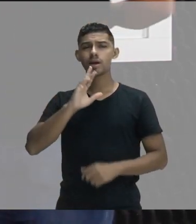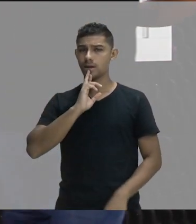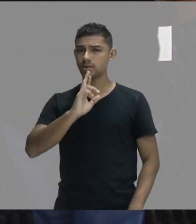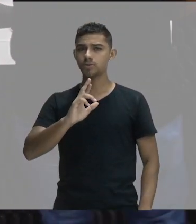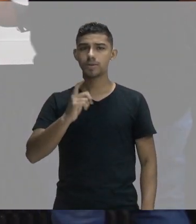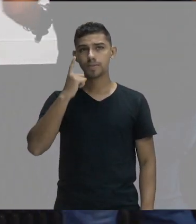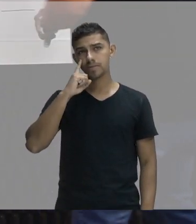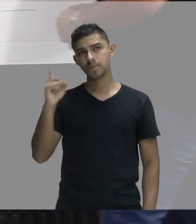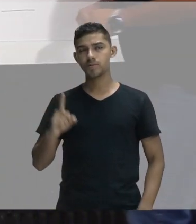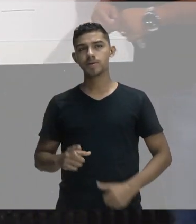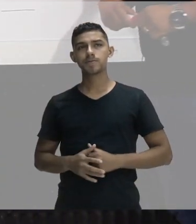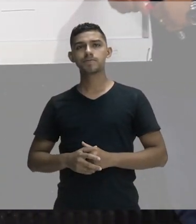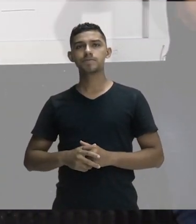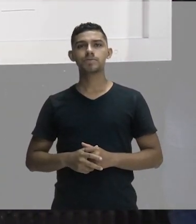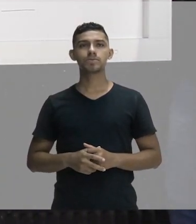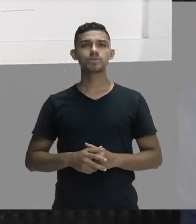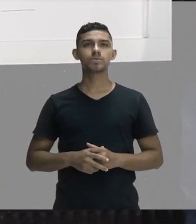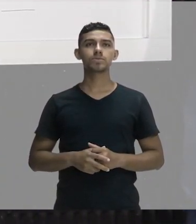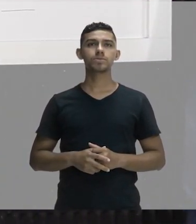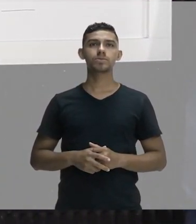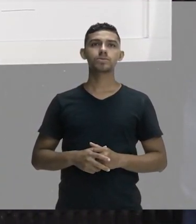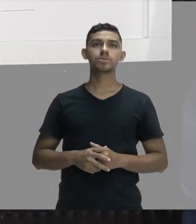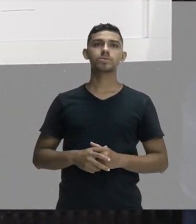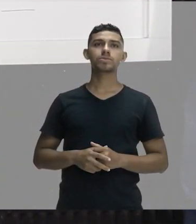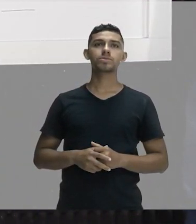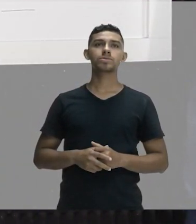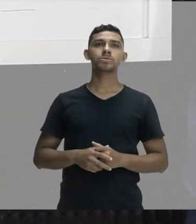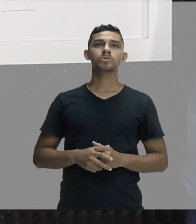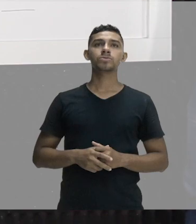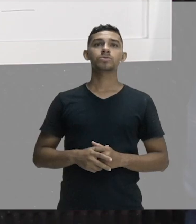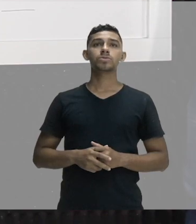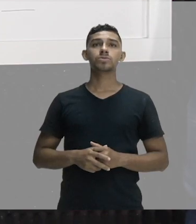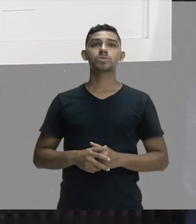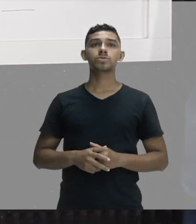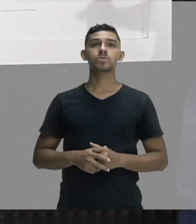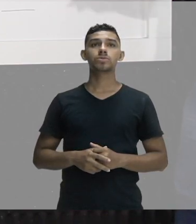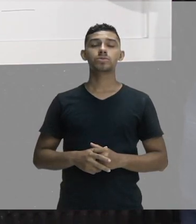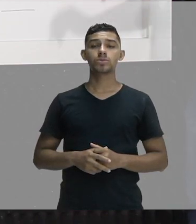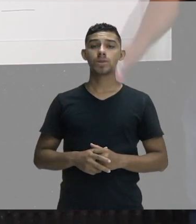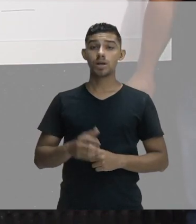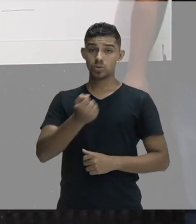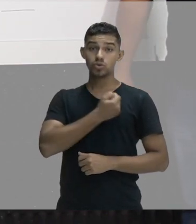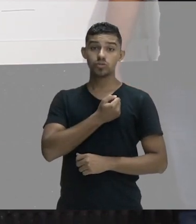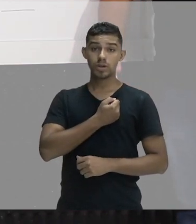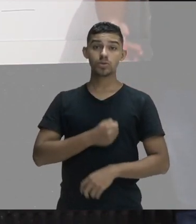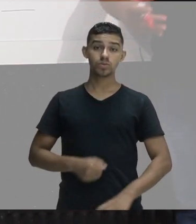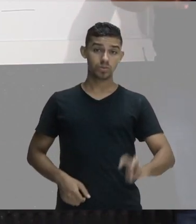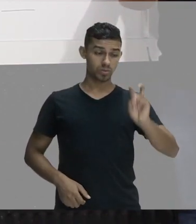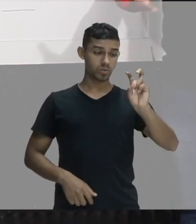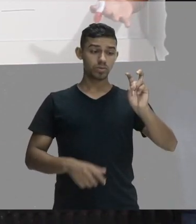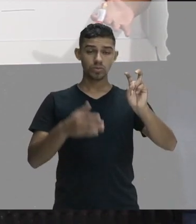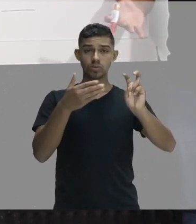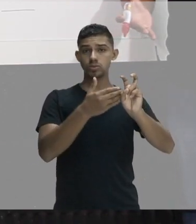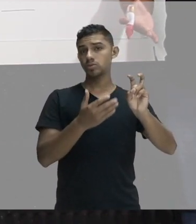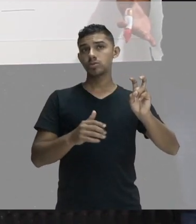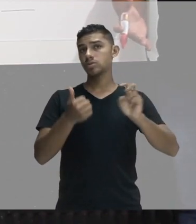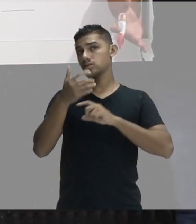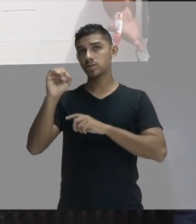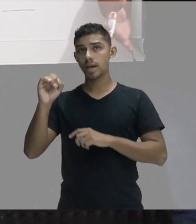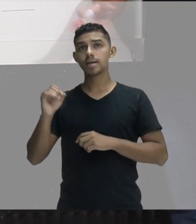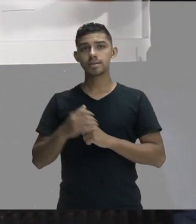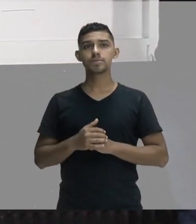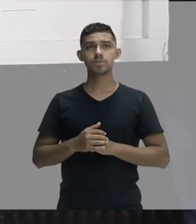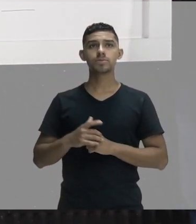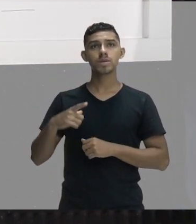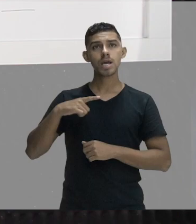responder. Veja bem, são quantos? Falou de números, né? De algarismos. São 10 algarismos que nós